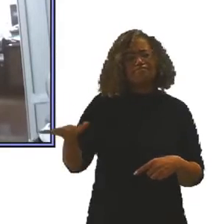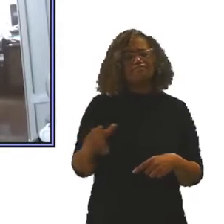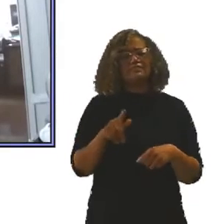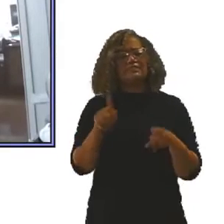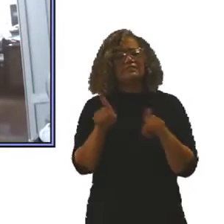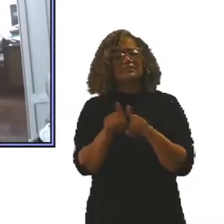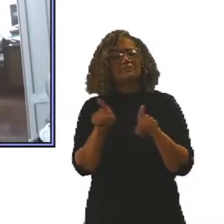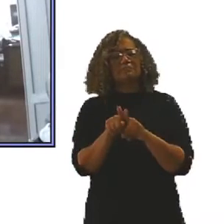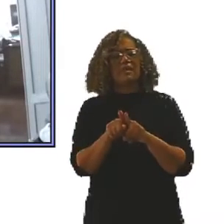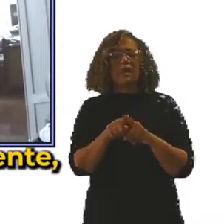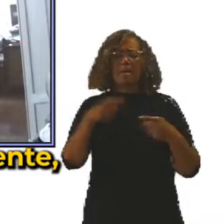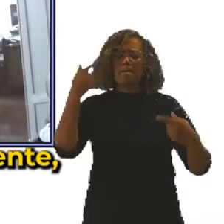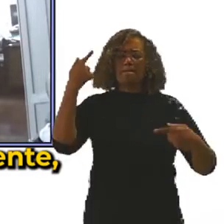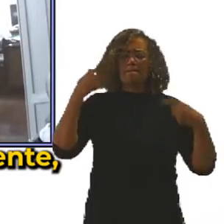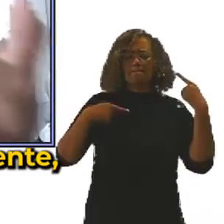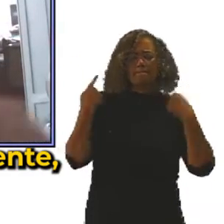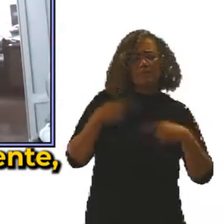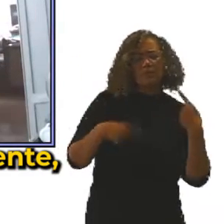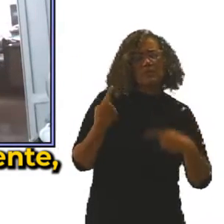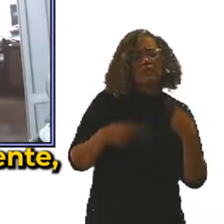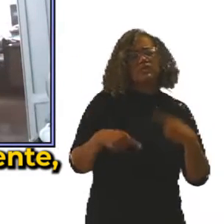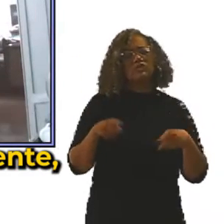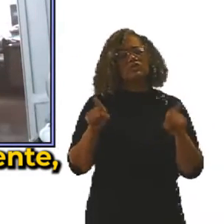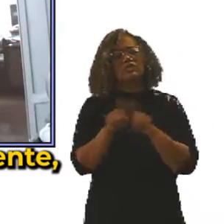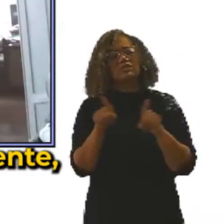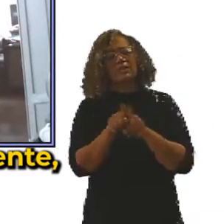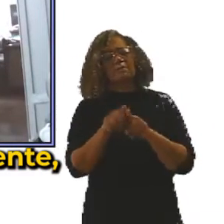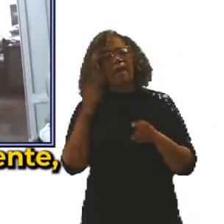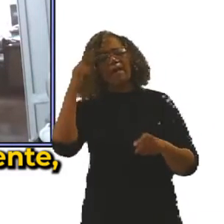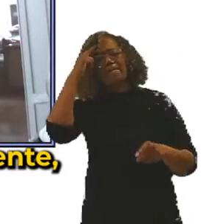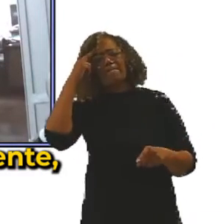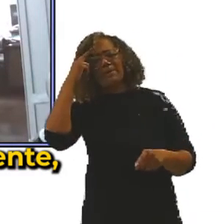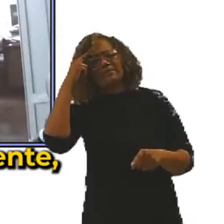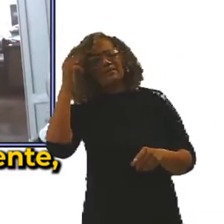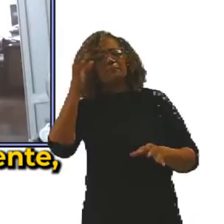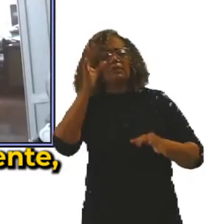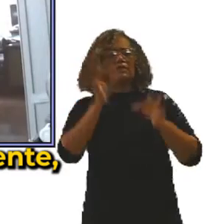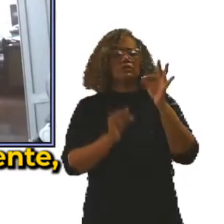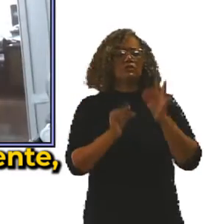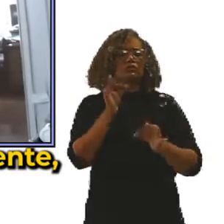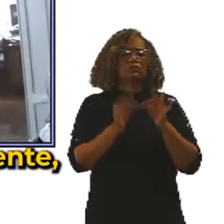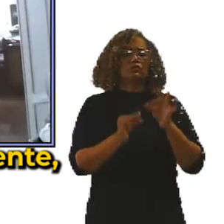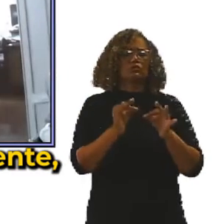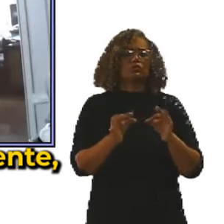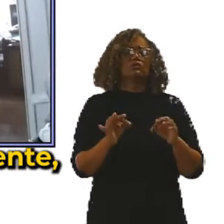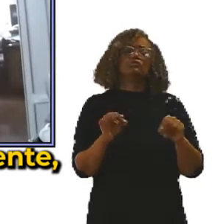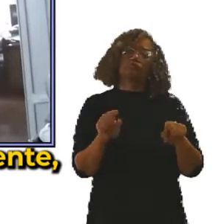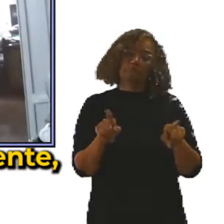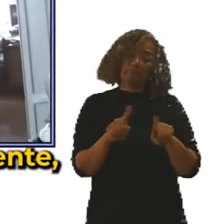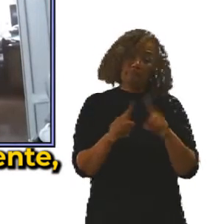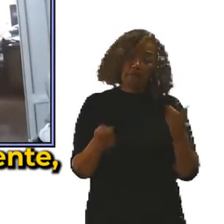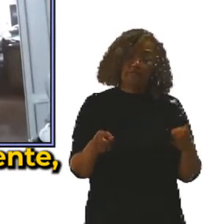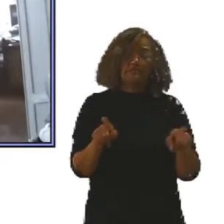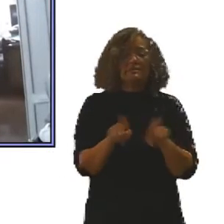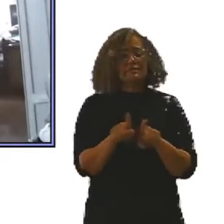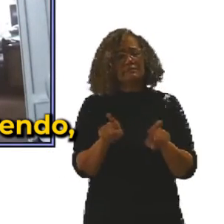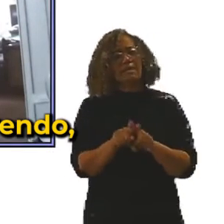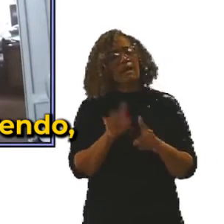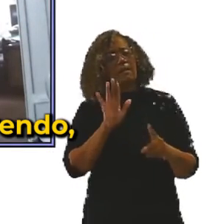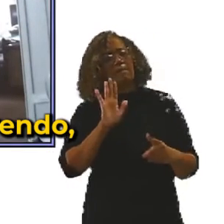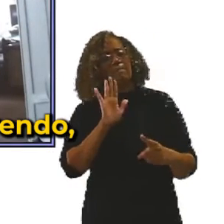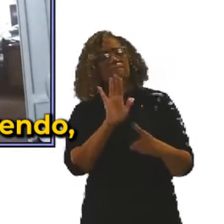ciência, sobre política, sobre o pensamento jurídico e, efetivamente, juntamente, né, com seus